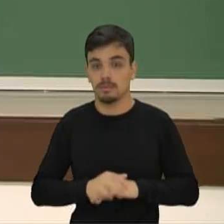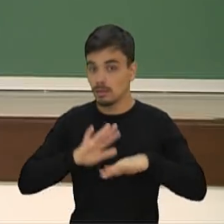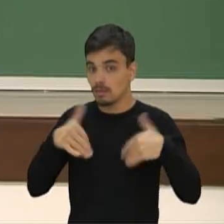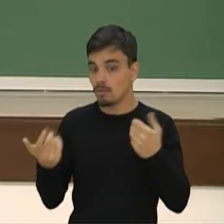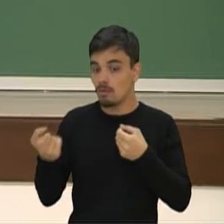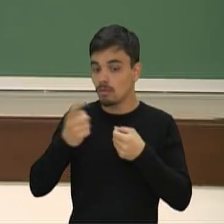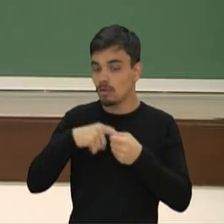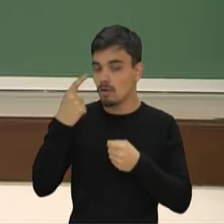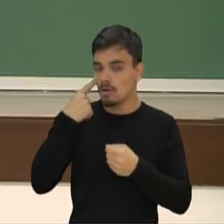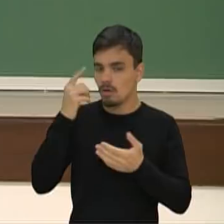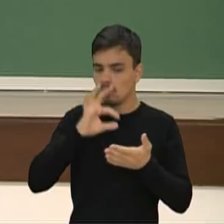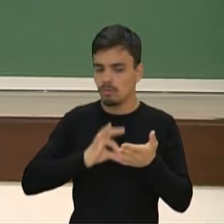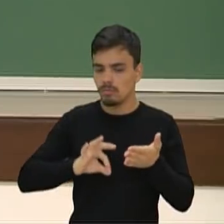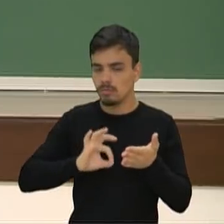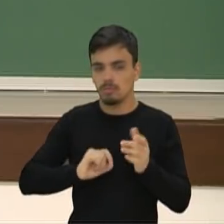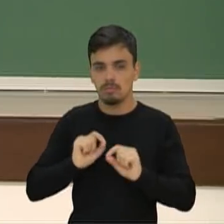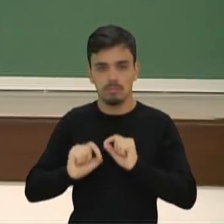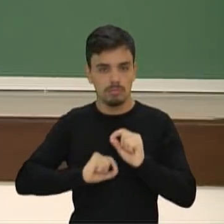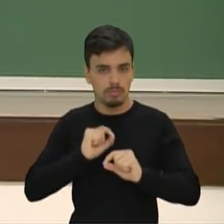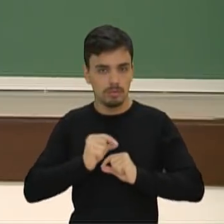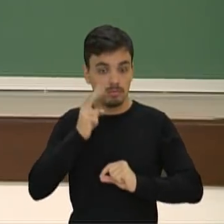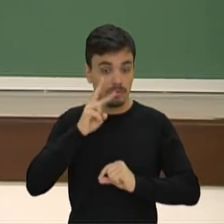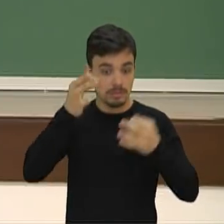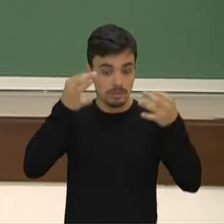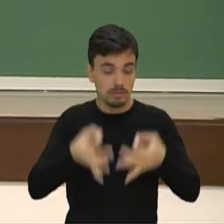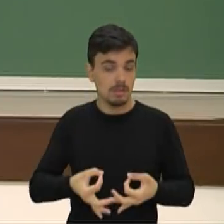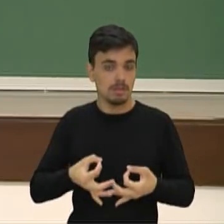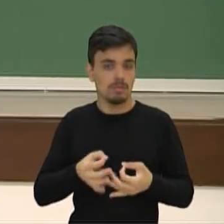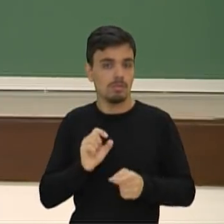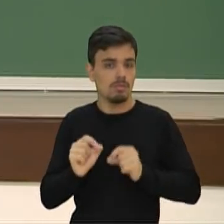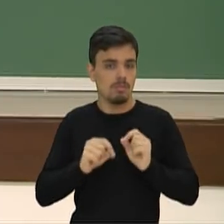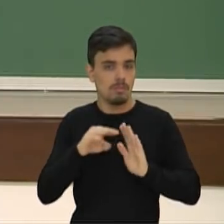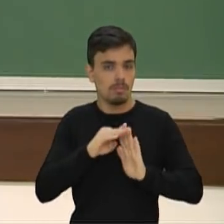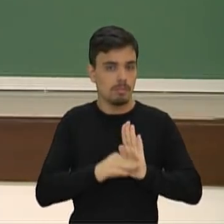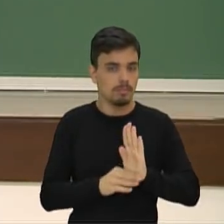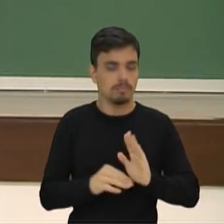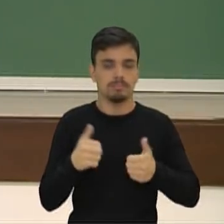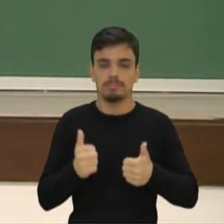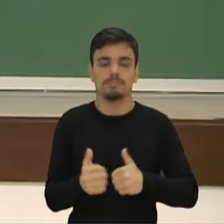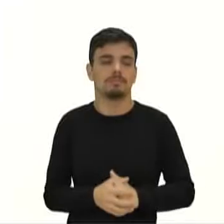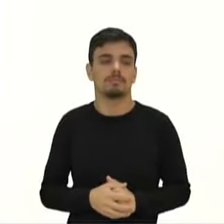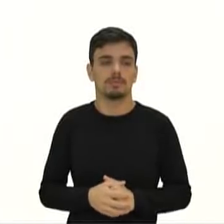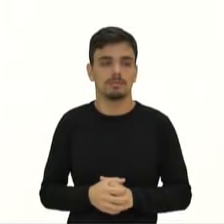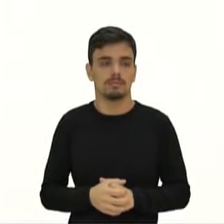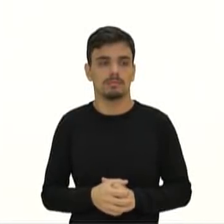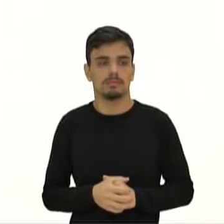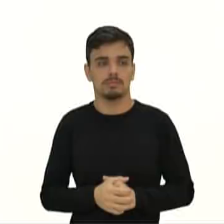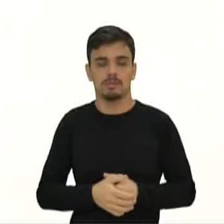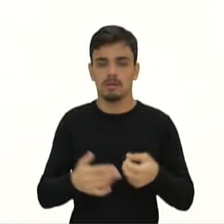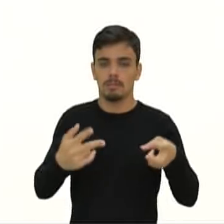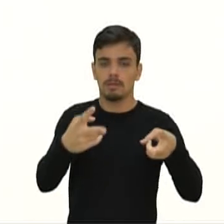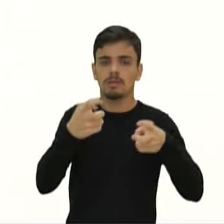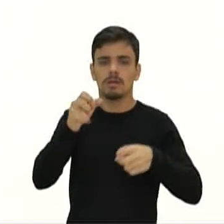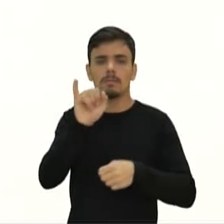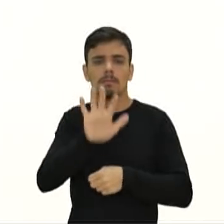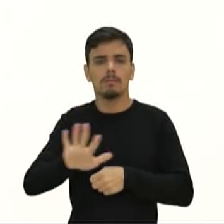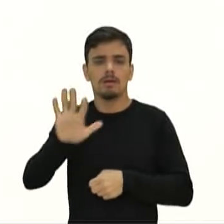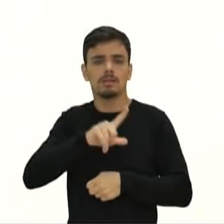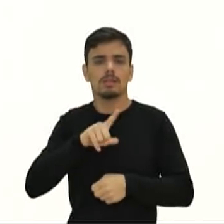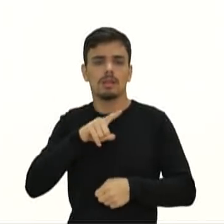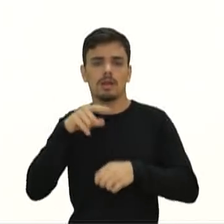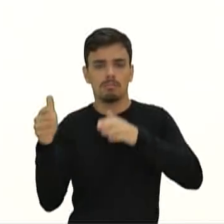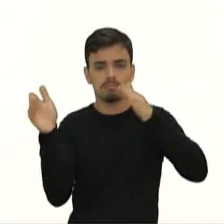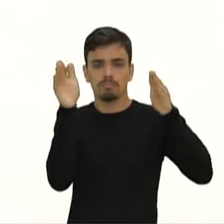Vamos lá então, prezados estudantes, para a gente ver certinho essas partes ali. Me acompanhe na tela. Bom, percebam ali que a imagem que aparece à direita, ele